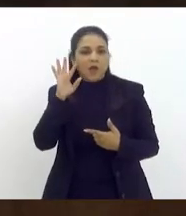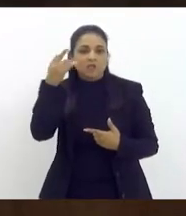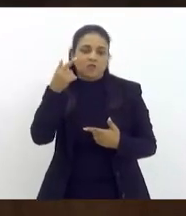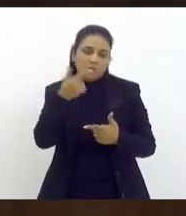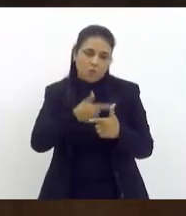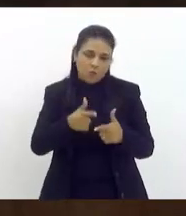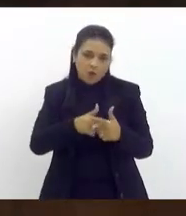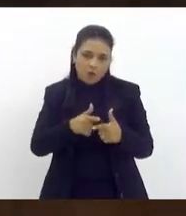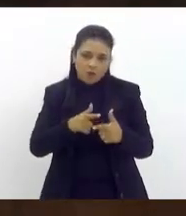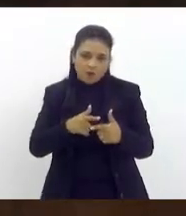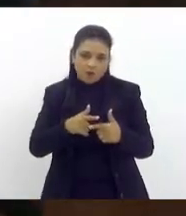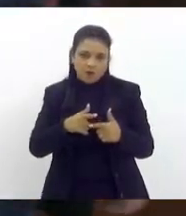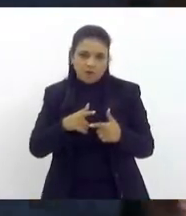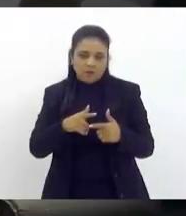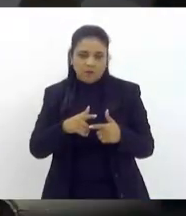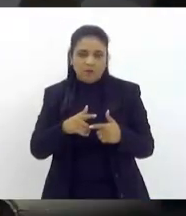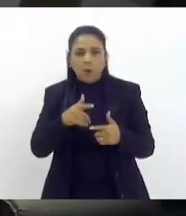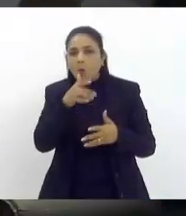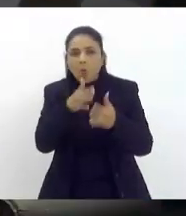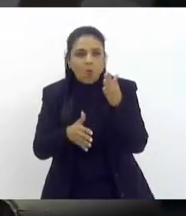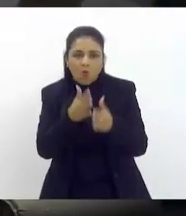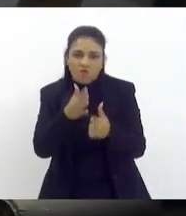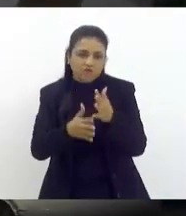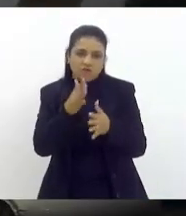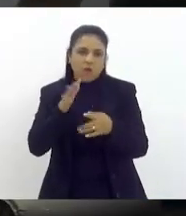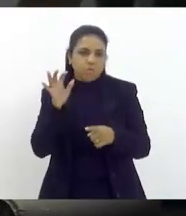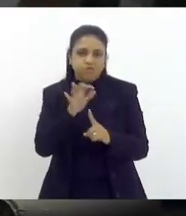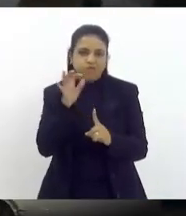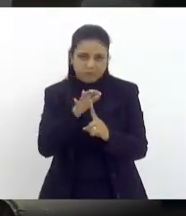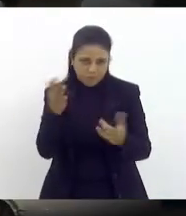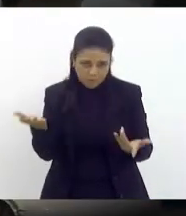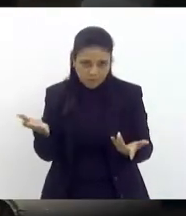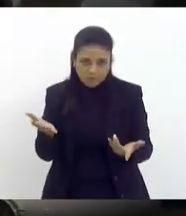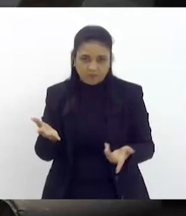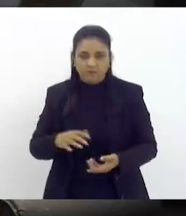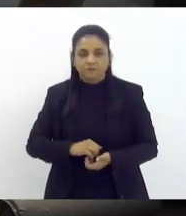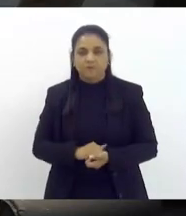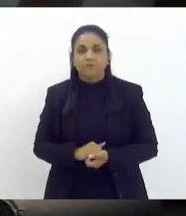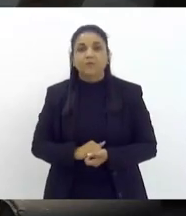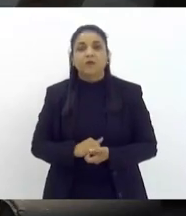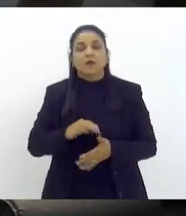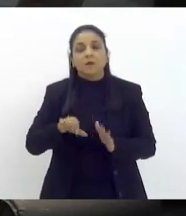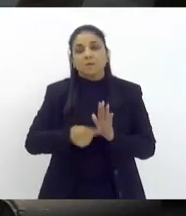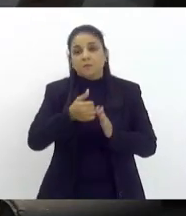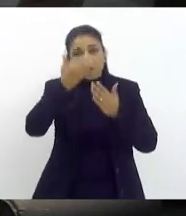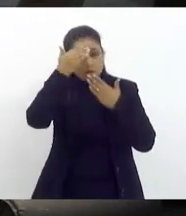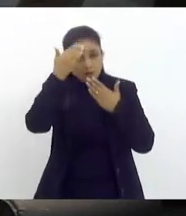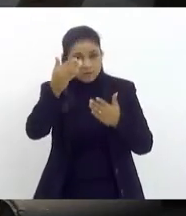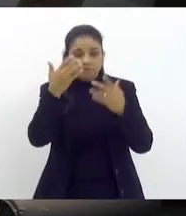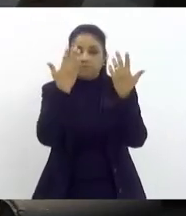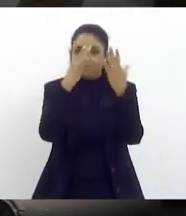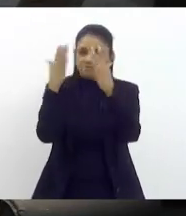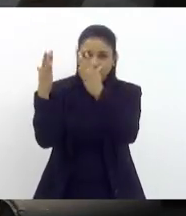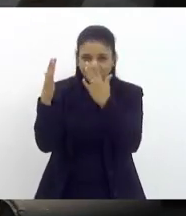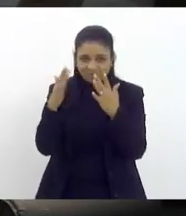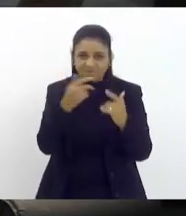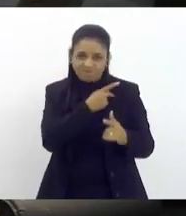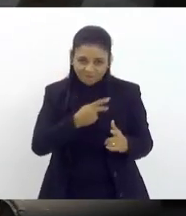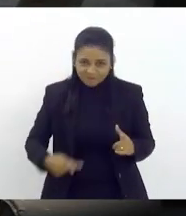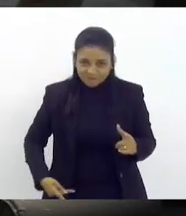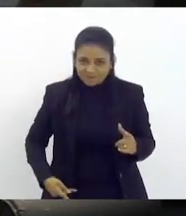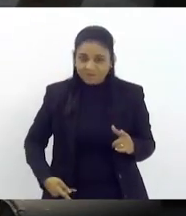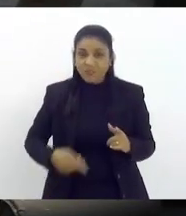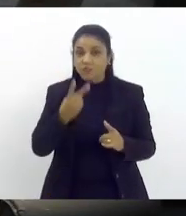Mariana obrigado obrigado senhor presidente antes de tudo quero agradecer vossa excelência parabenizá-la por ter recebido